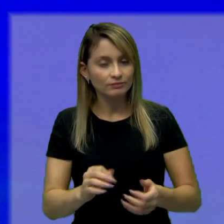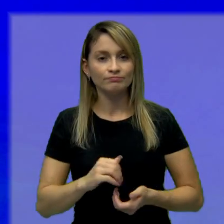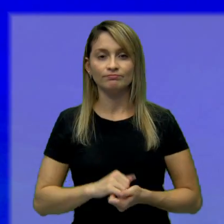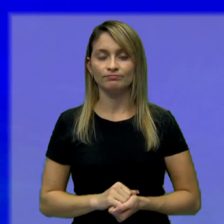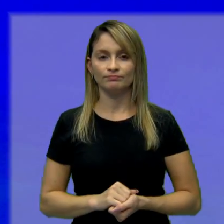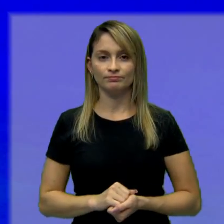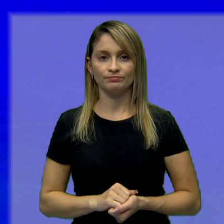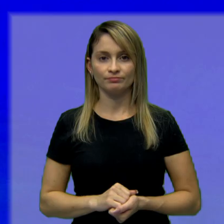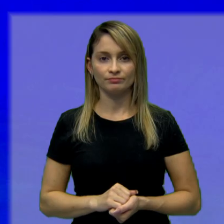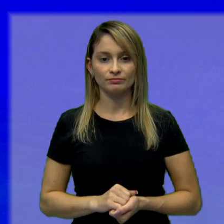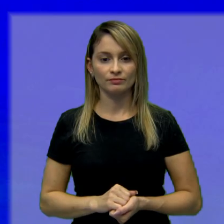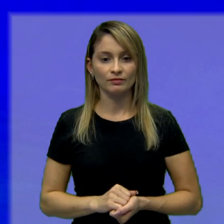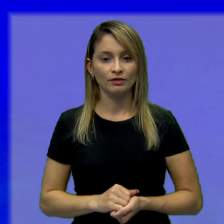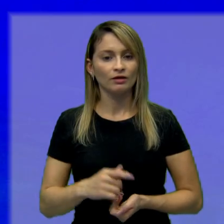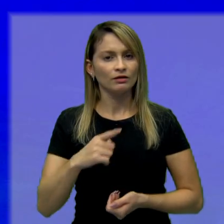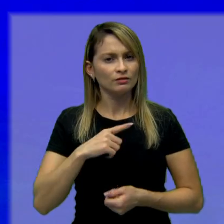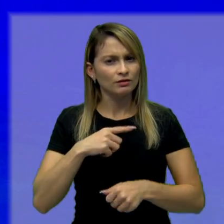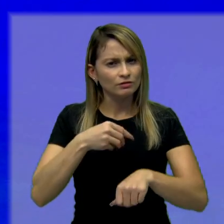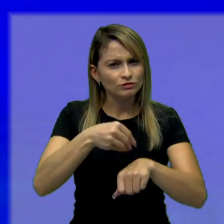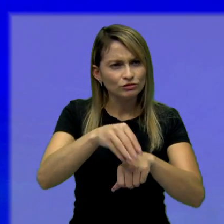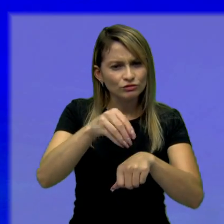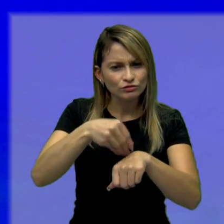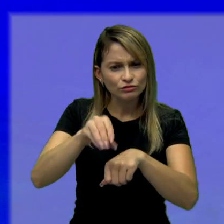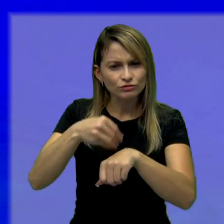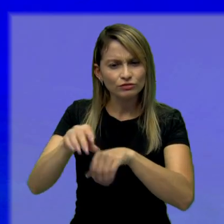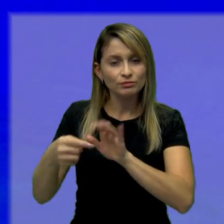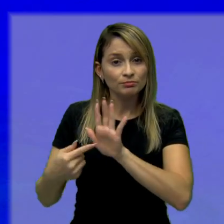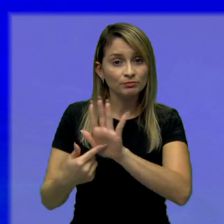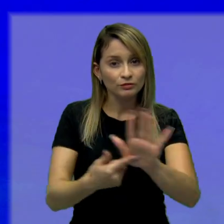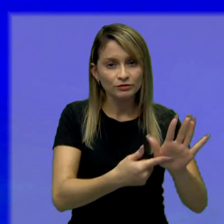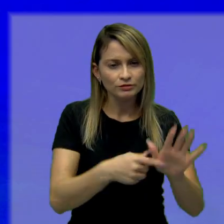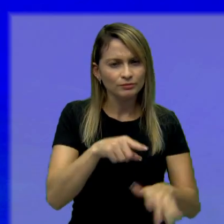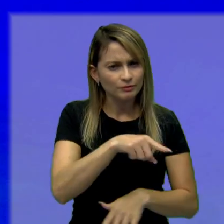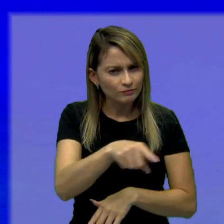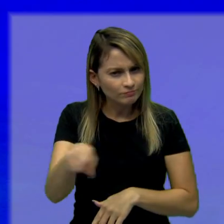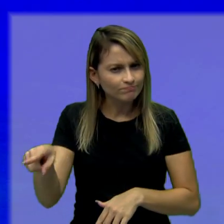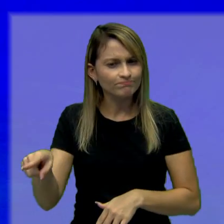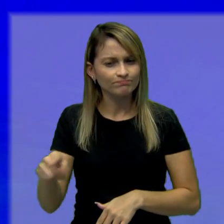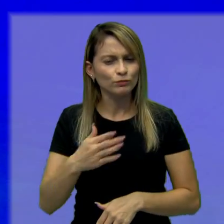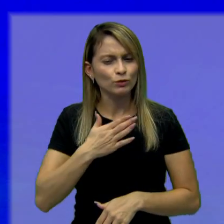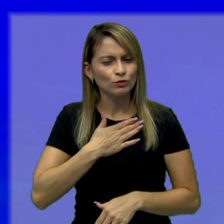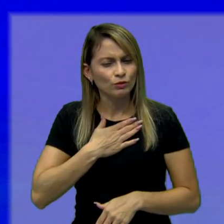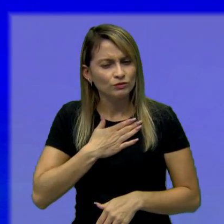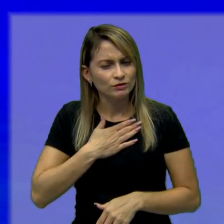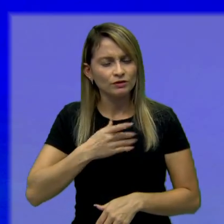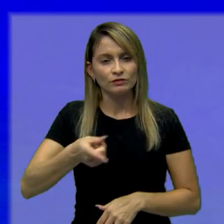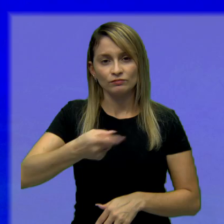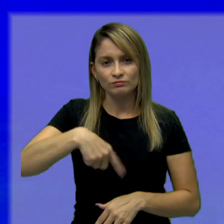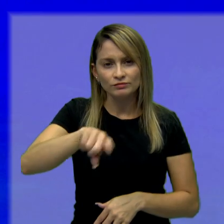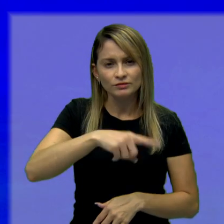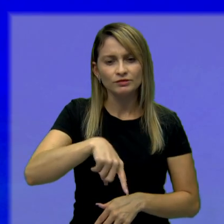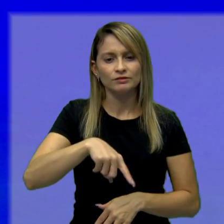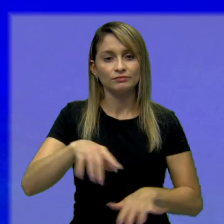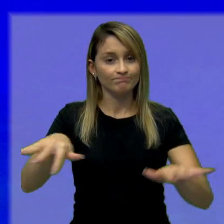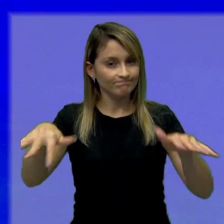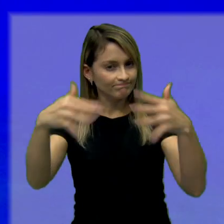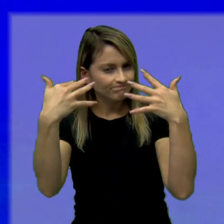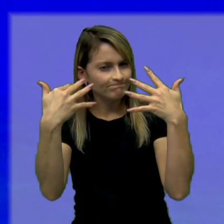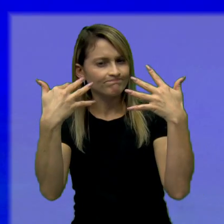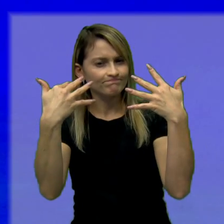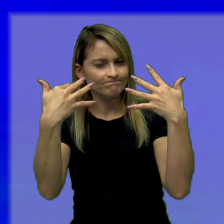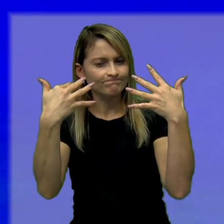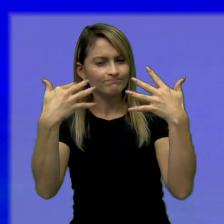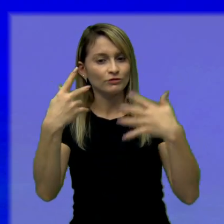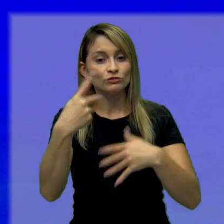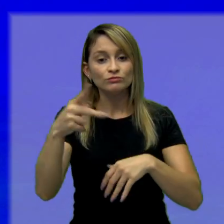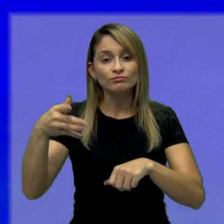certa? Beleza. Então vamos lá para uma dica que eu trouxe para vocês. Eu gostaria muito que você